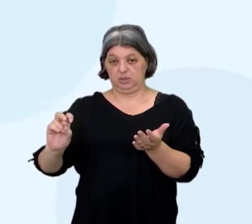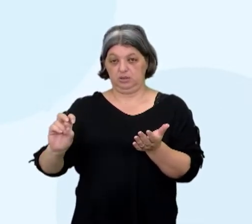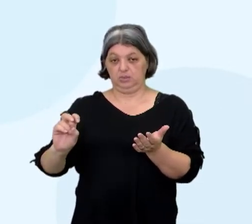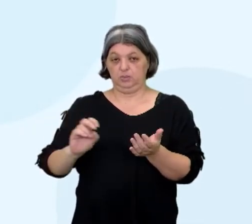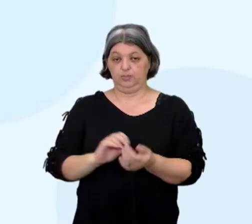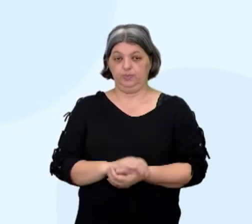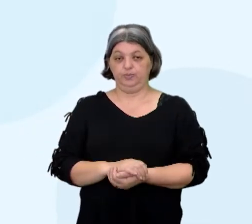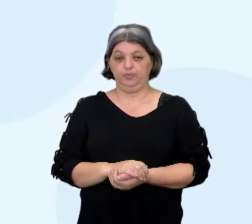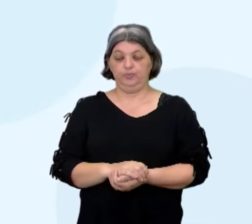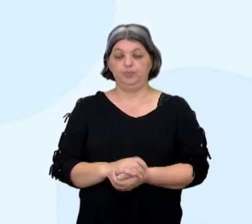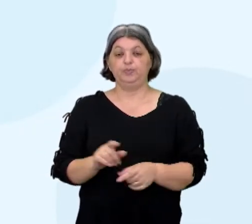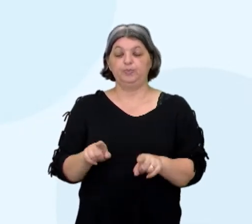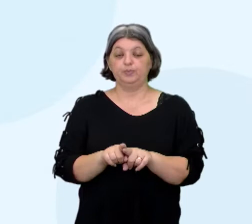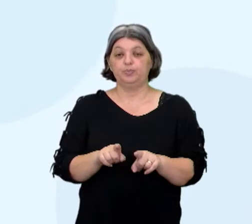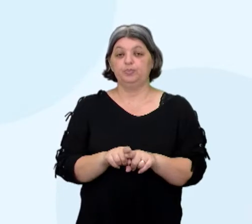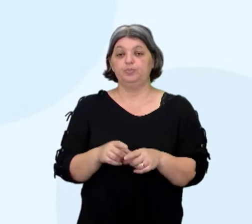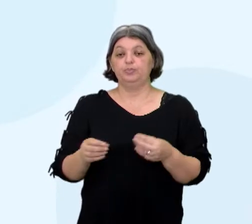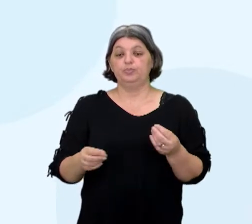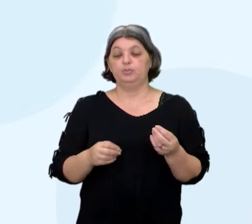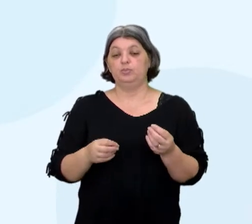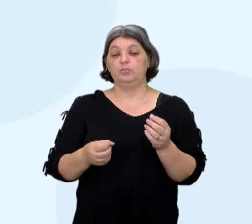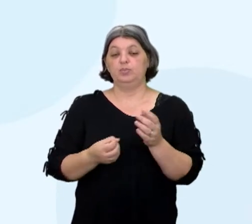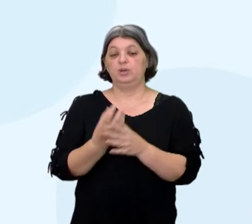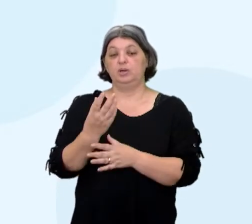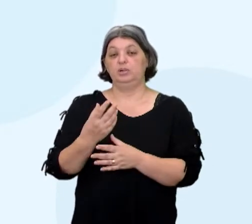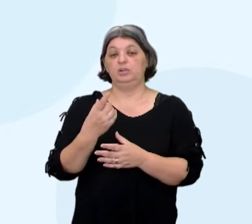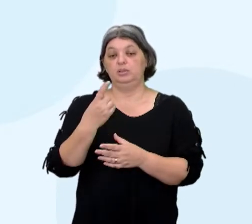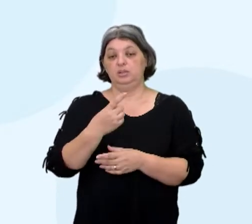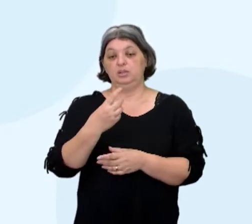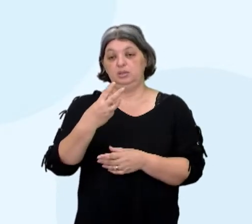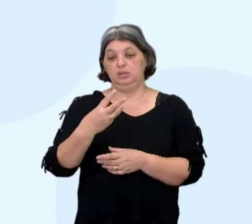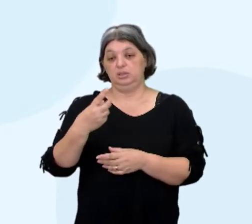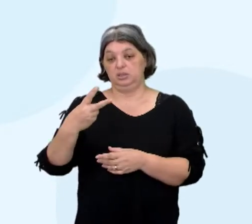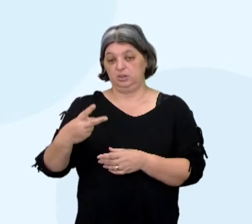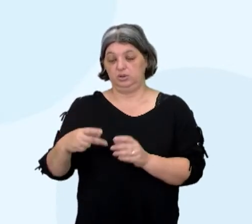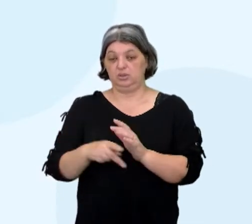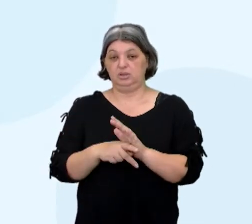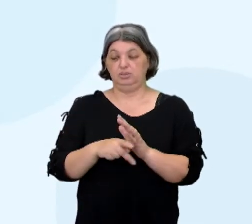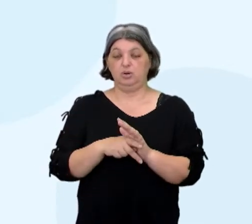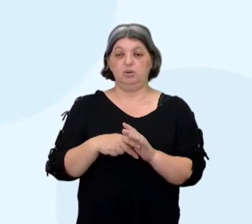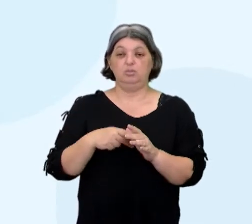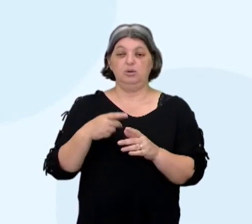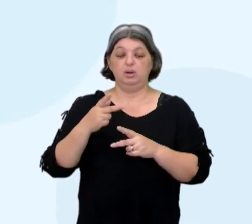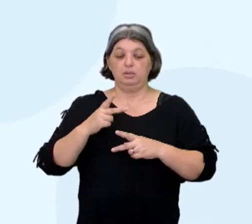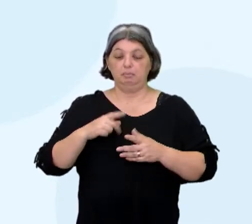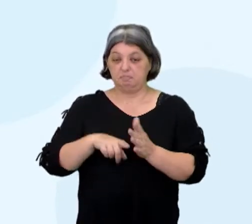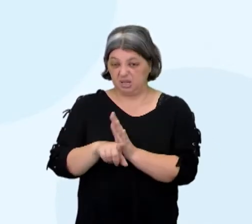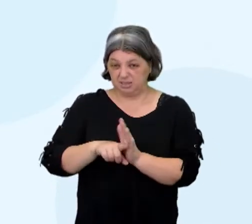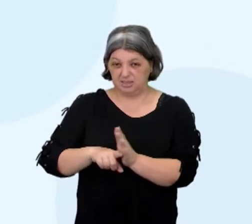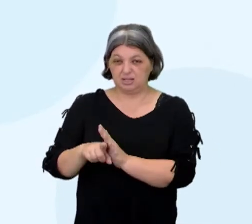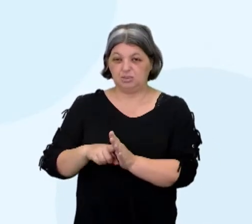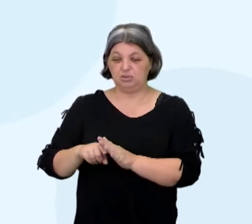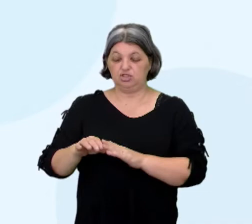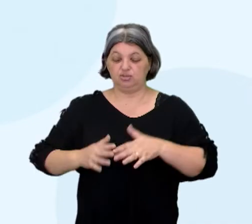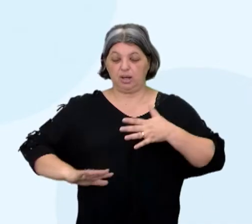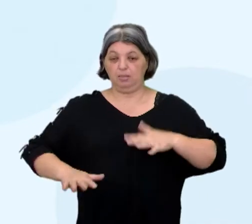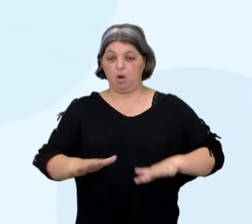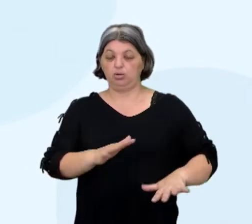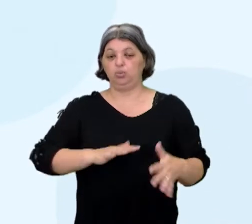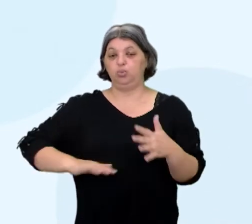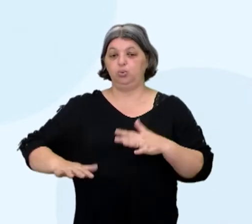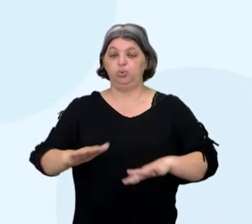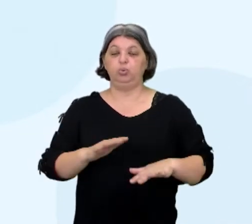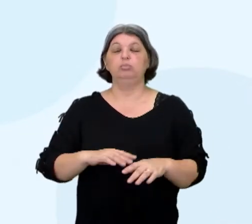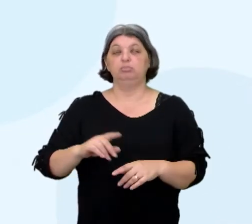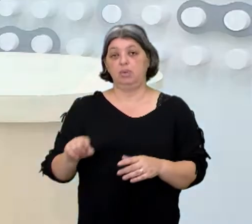1955, produziu aí no ano de 132 o que ele chama aí de catavento de terremoto, considerado aí o primeiro sismógrafo do